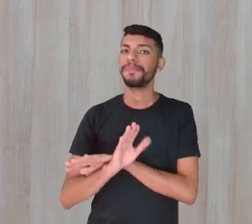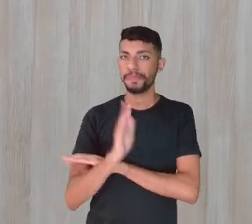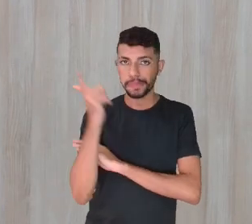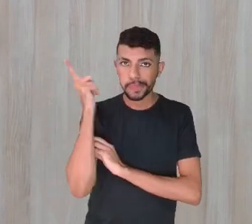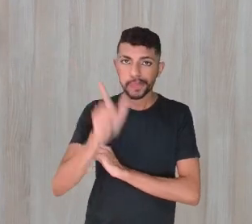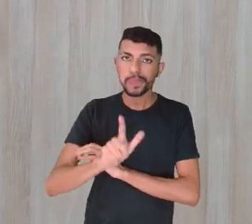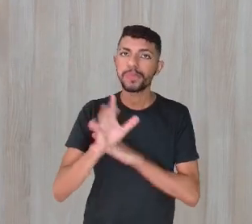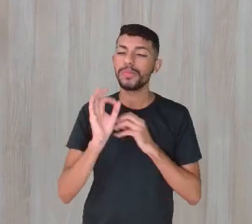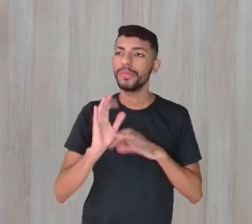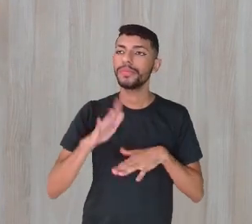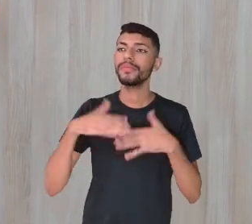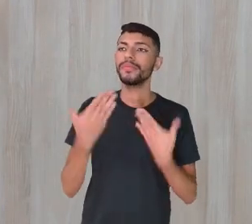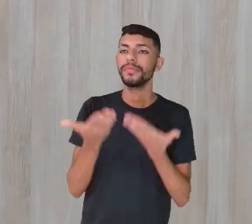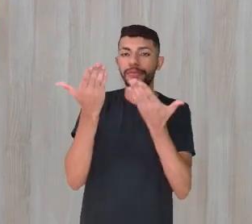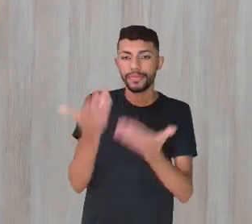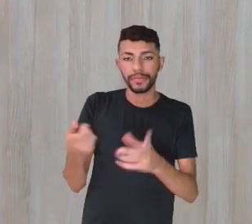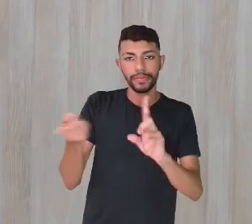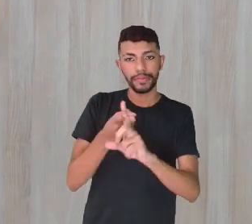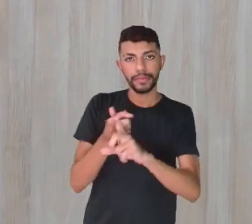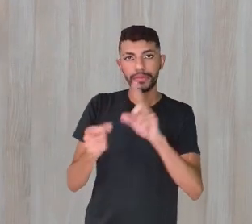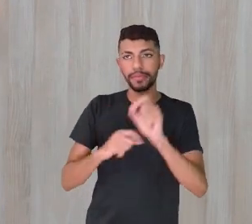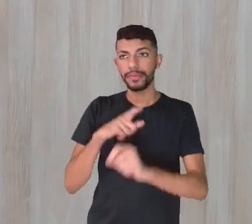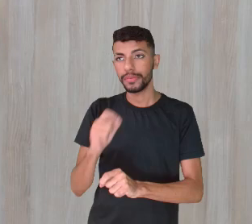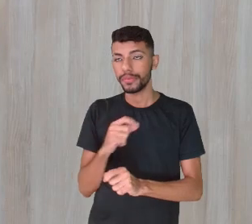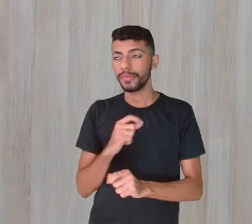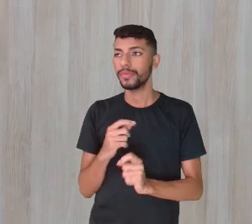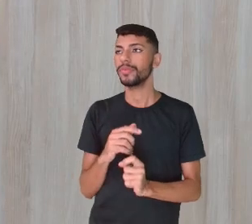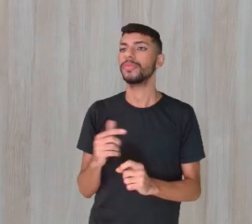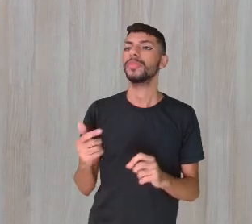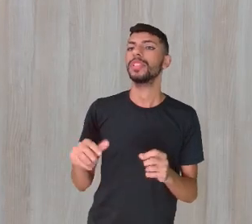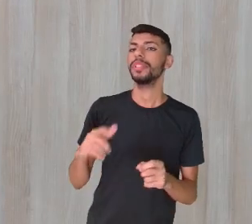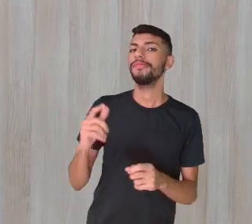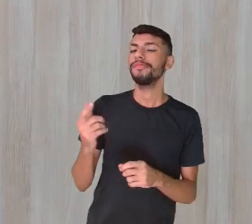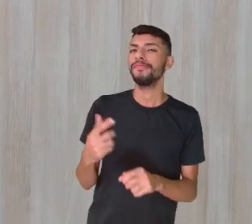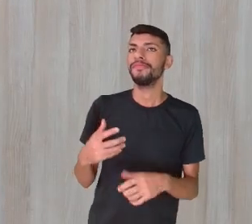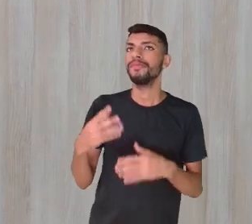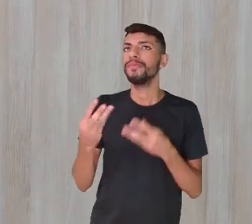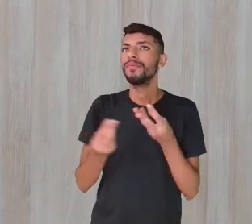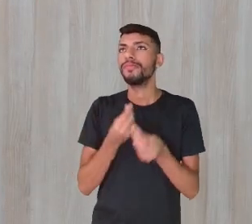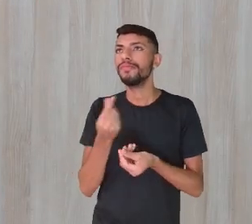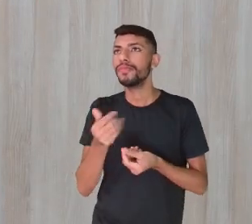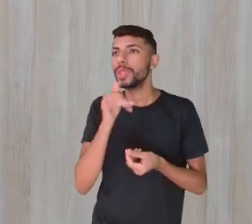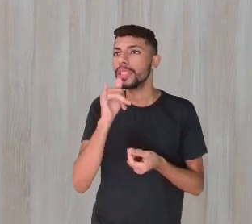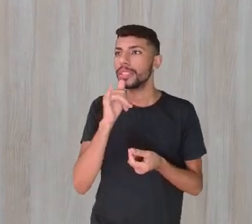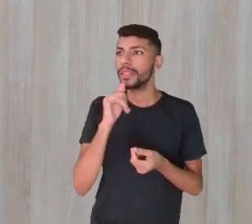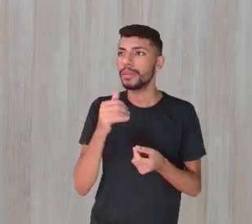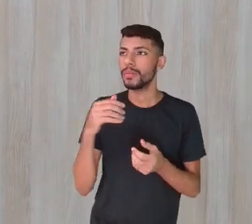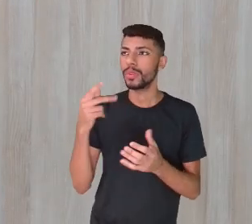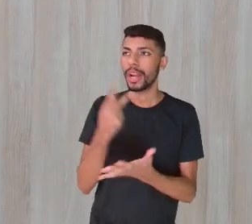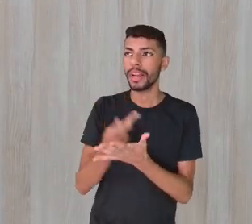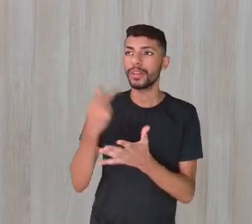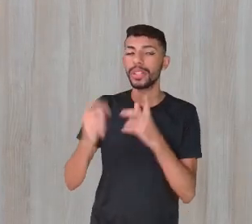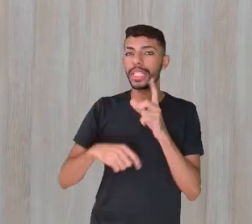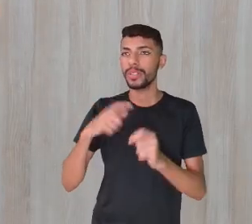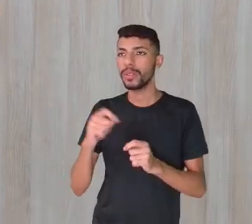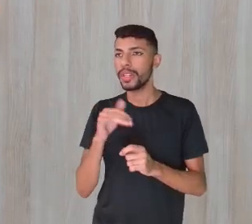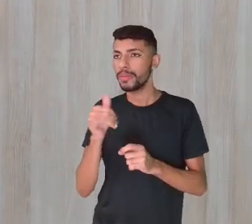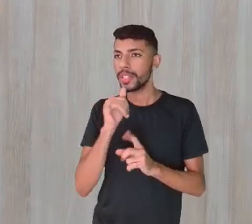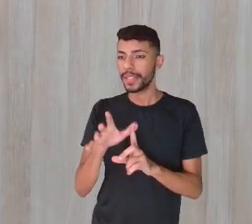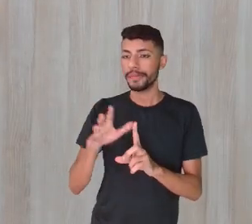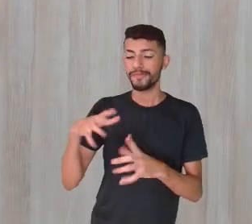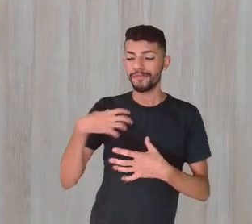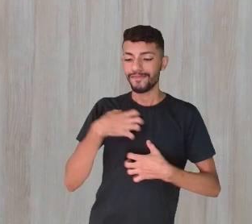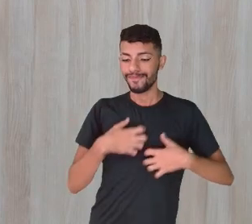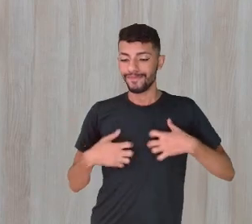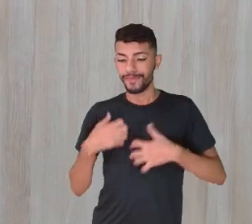né? Então, isso aí também vai causar um certo incômodo, vamos dizer assim, quando a Inglaterra